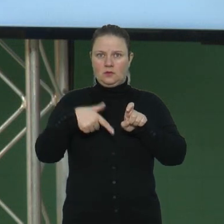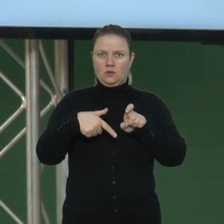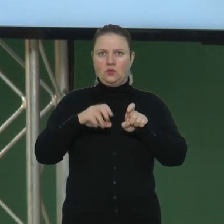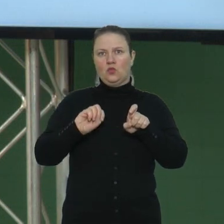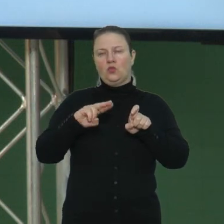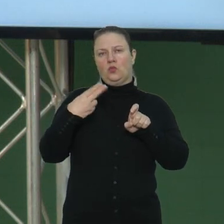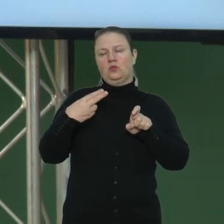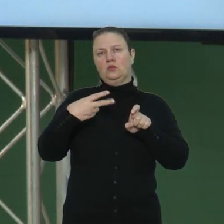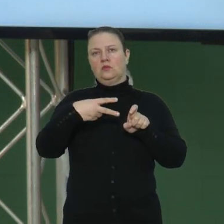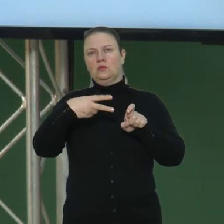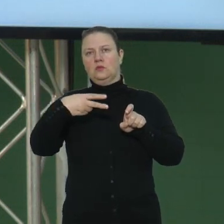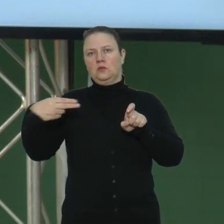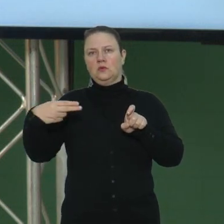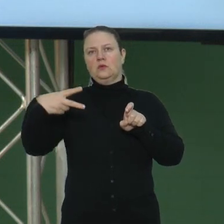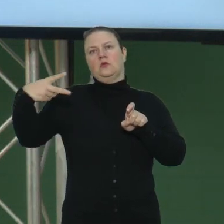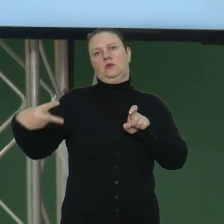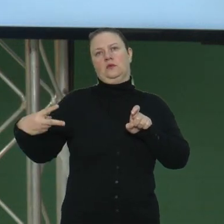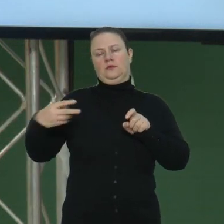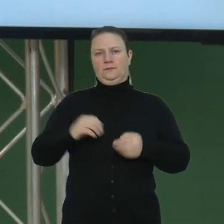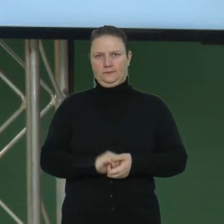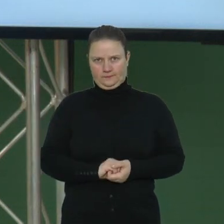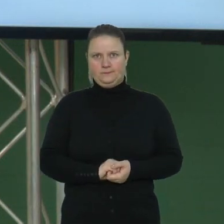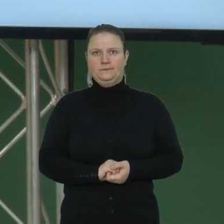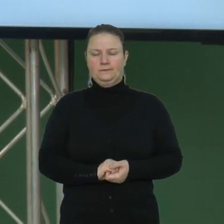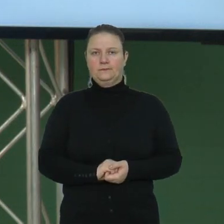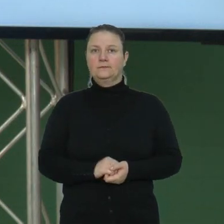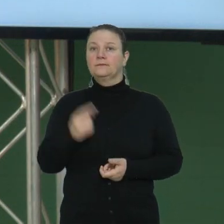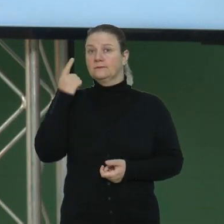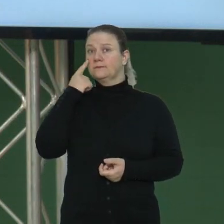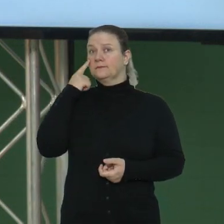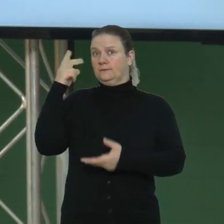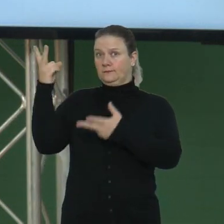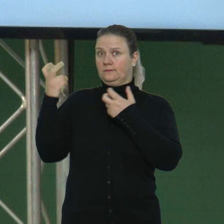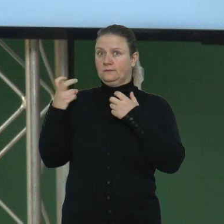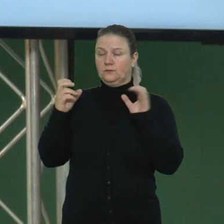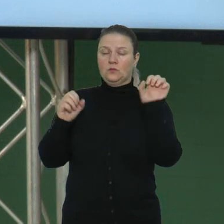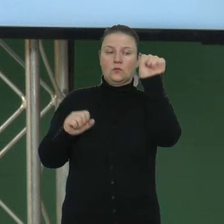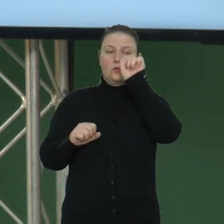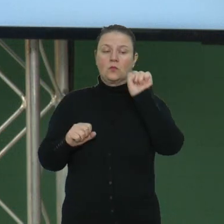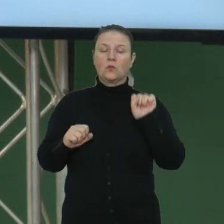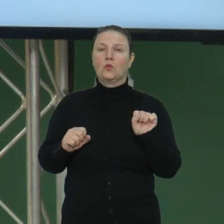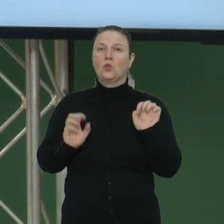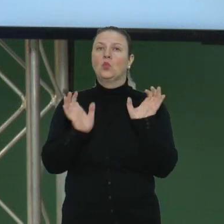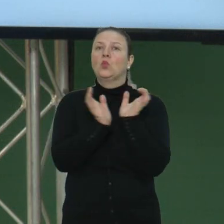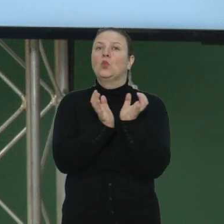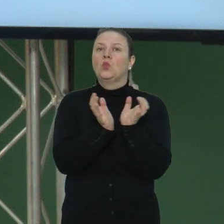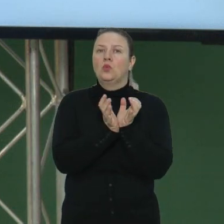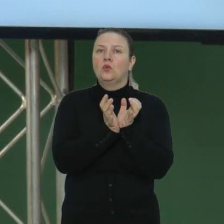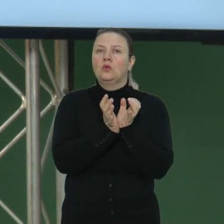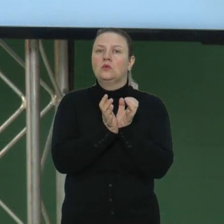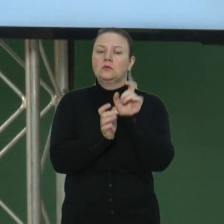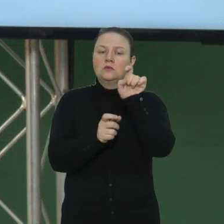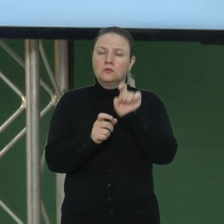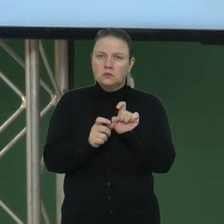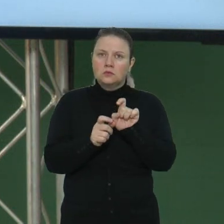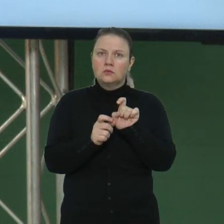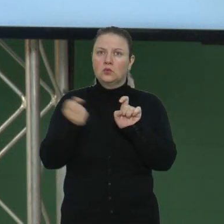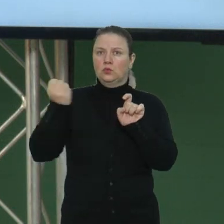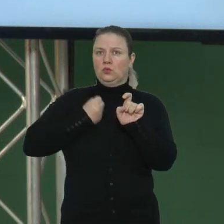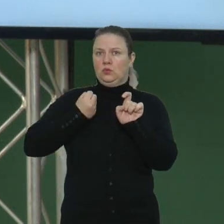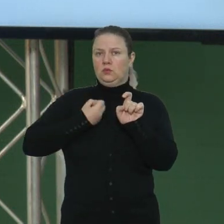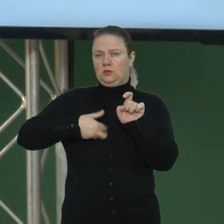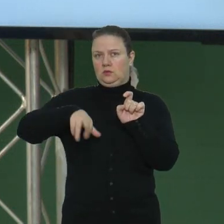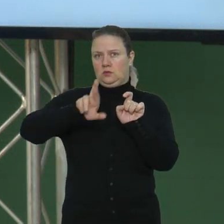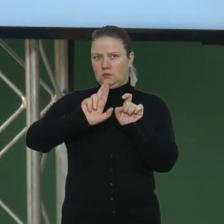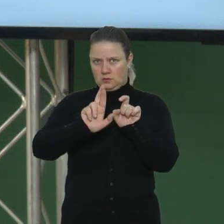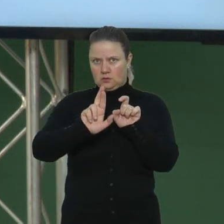também bolinha fechada, porque ele é maior ou igual, né? Então, trazendo para o nosso conjunto de solução, eu tenho aqui o quê? Que o x pertence aos reais. Quando o x